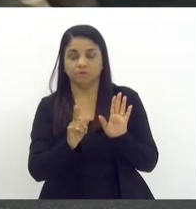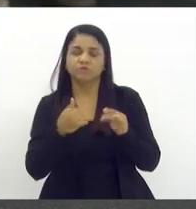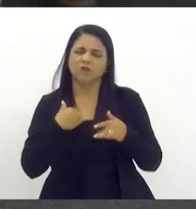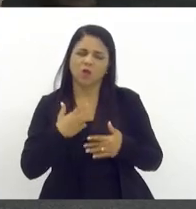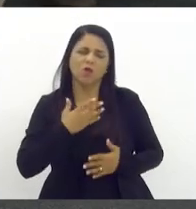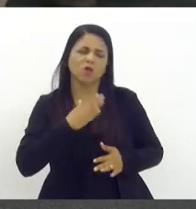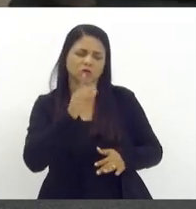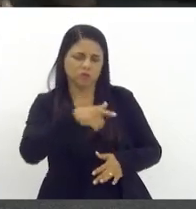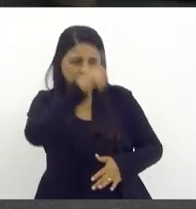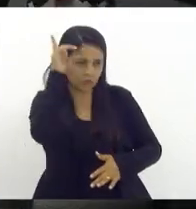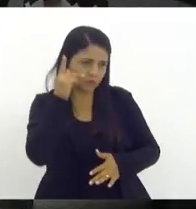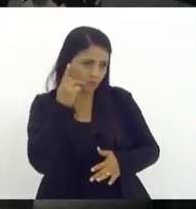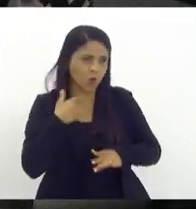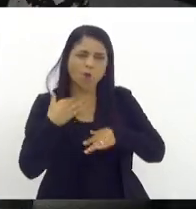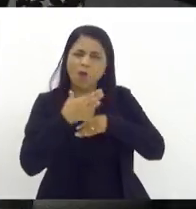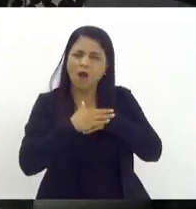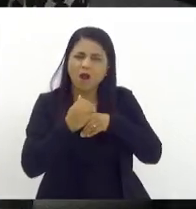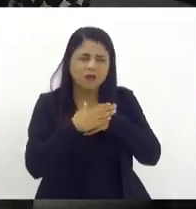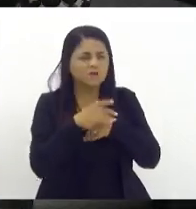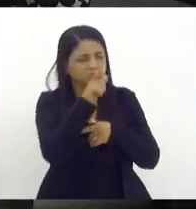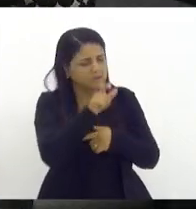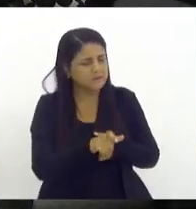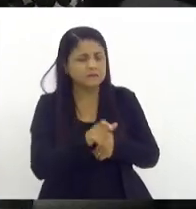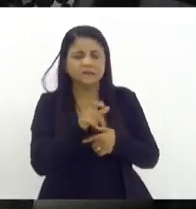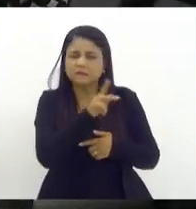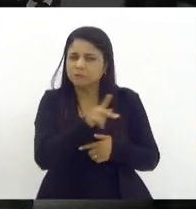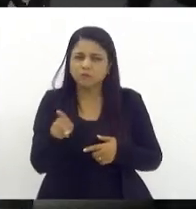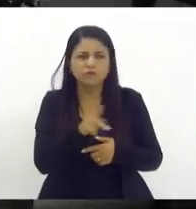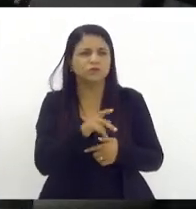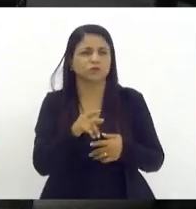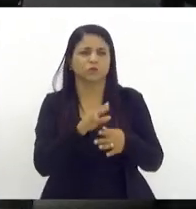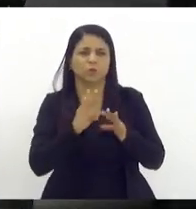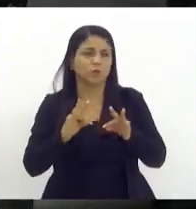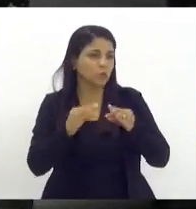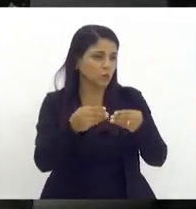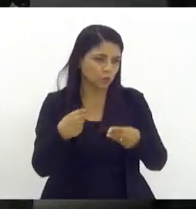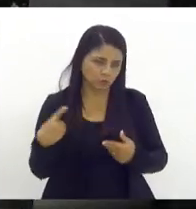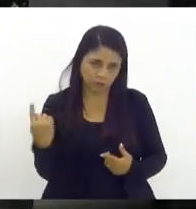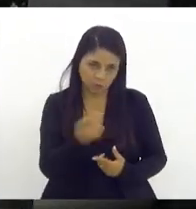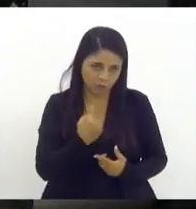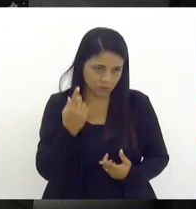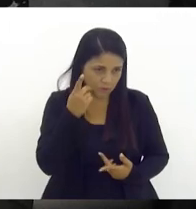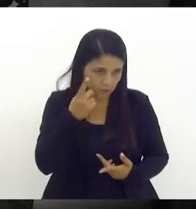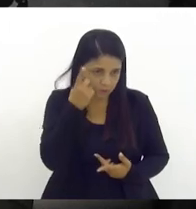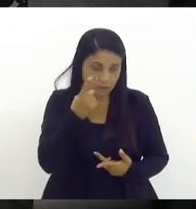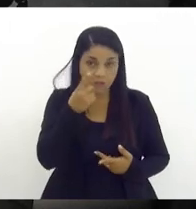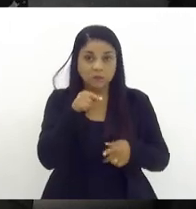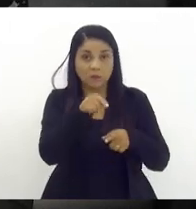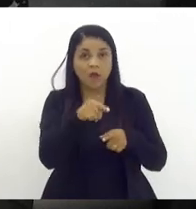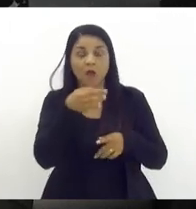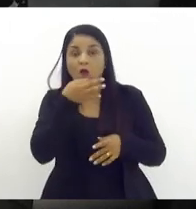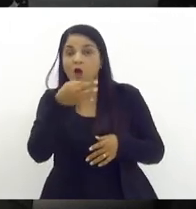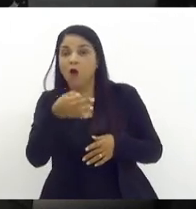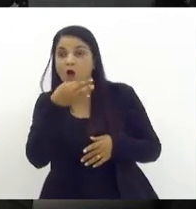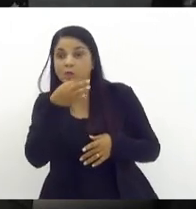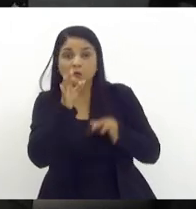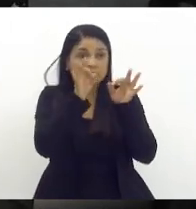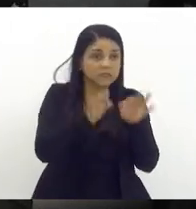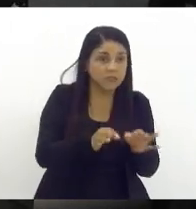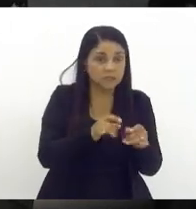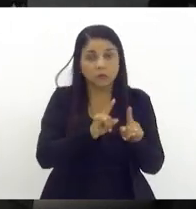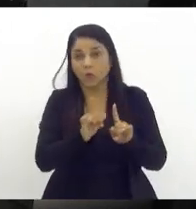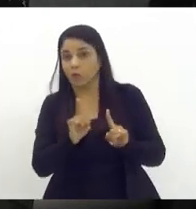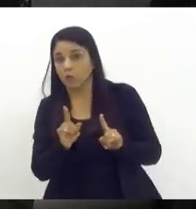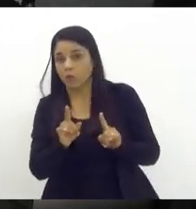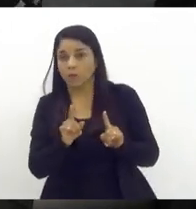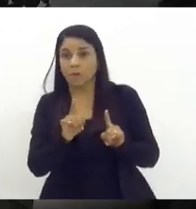tenho a Vossa Excelência é um mestre para todos nós, mas essa discussão sobre justeza das opiniões... O senhor é deputado presidente Luiz da